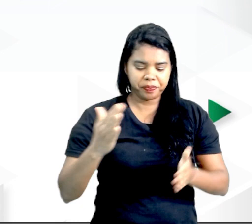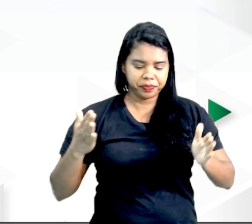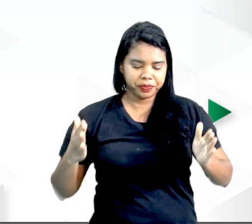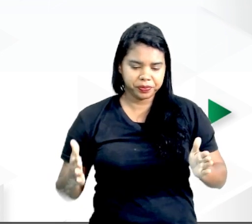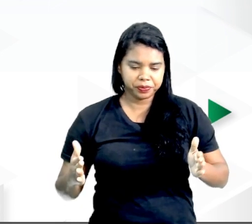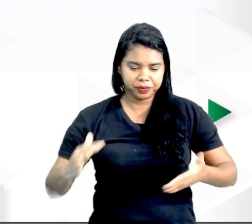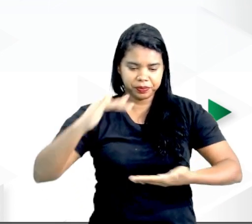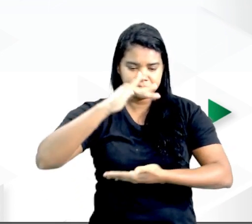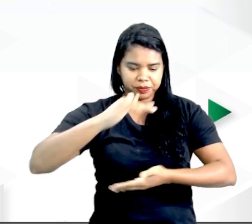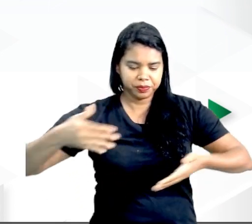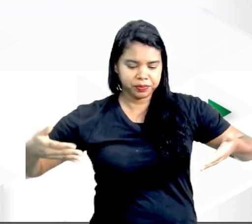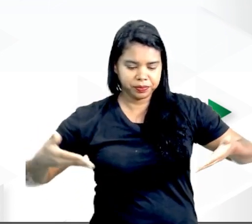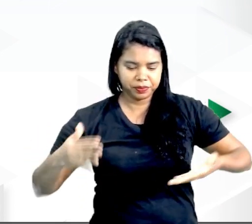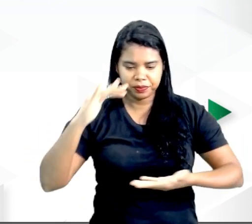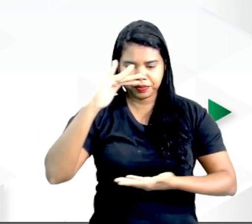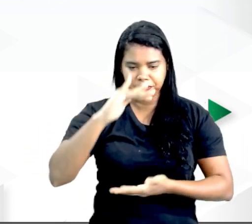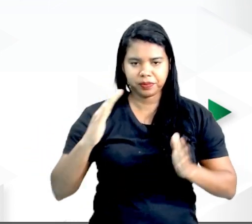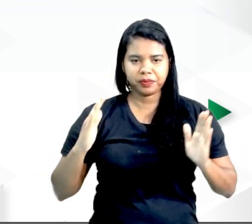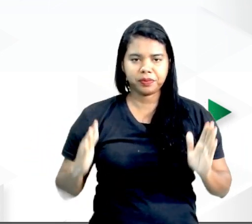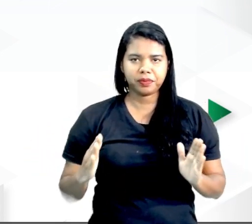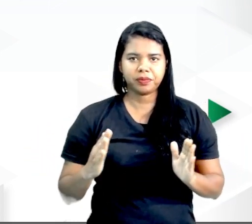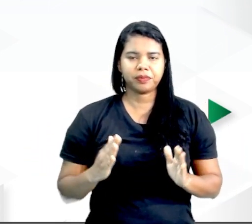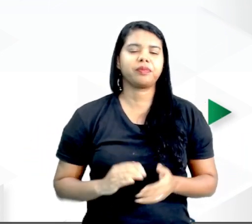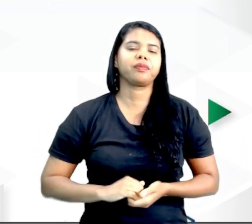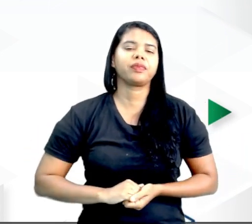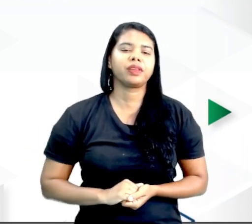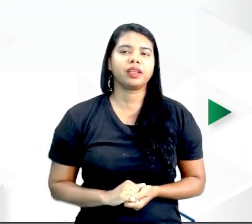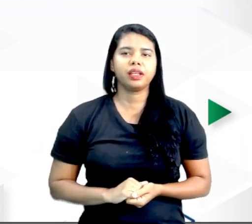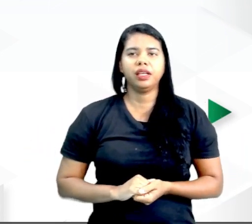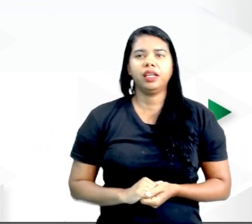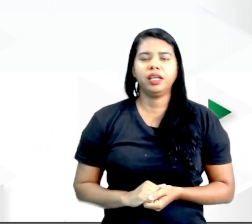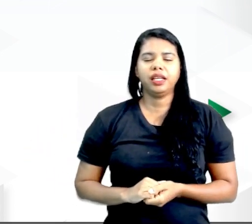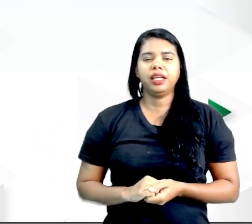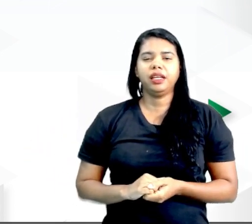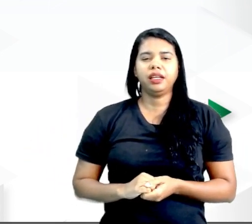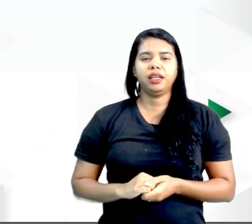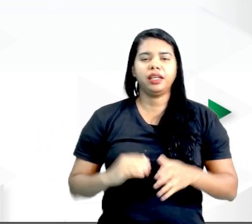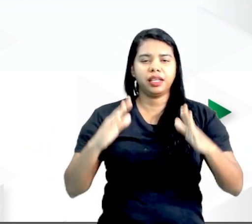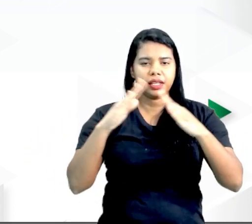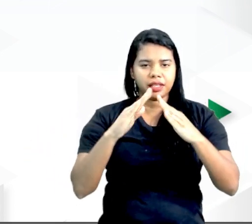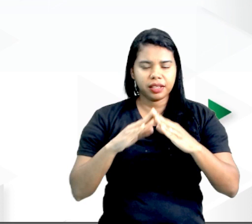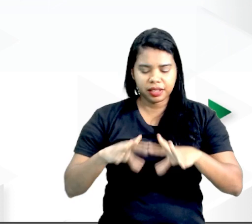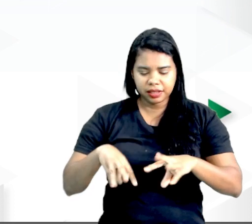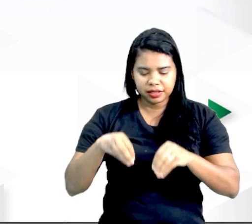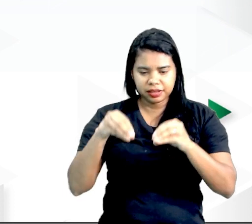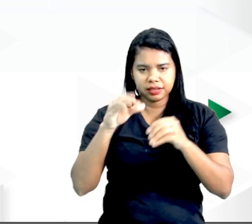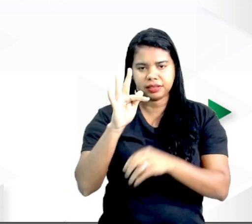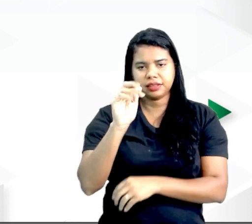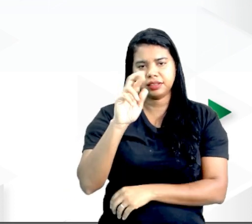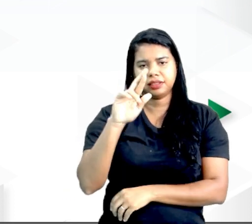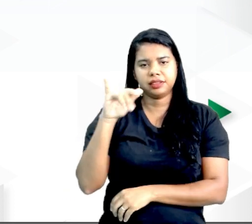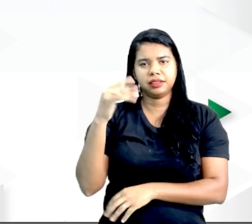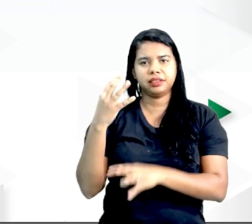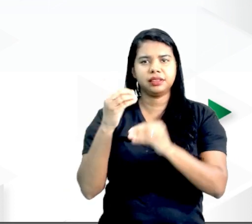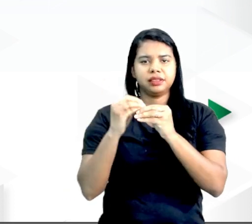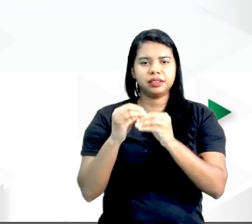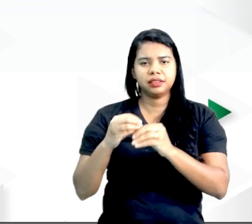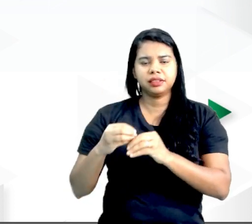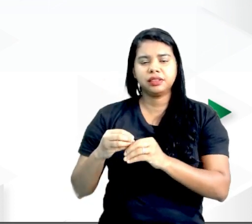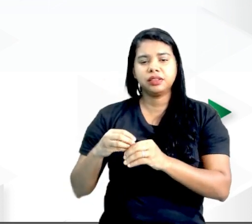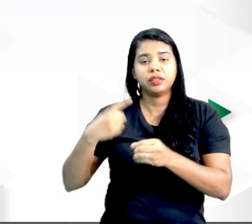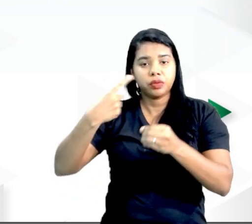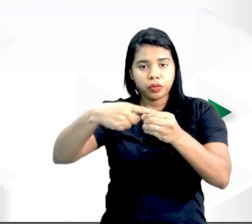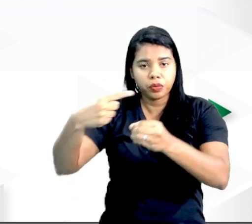encontro o salamim, professor? Na casa de farinha. Casa de farinha ainda tem o salamim, tá? Vai lá, você que é do interior aí,